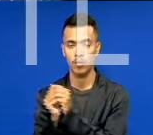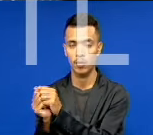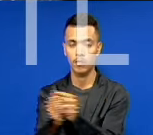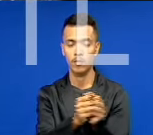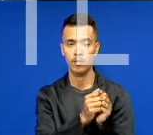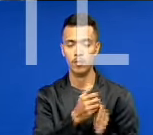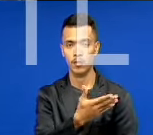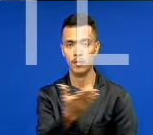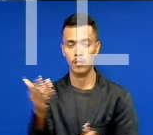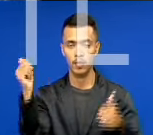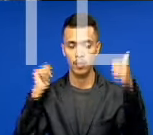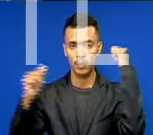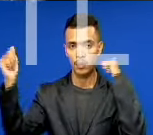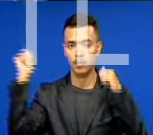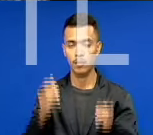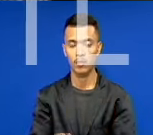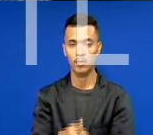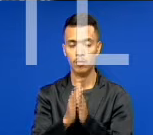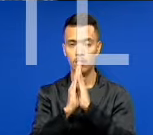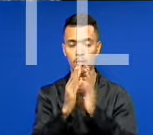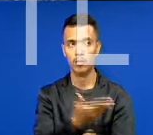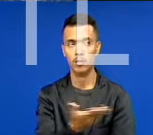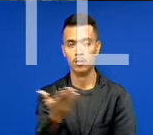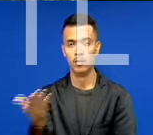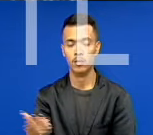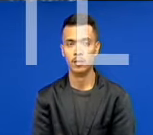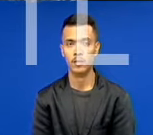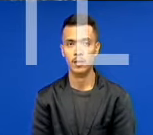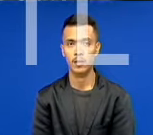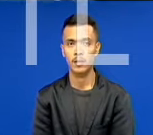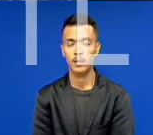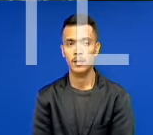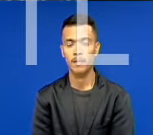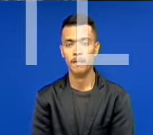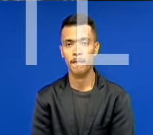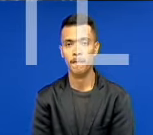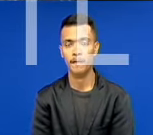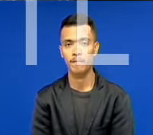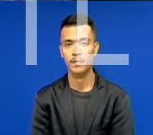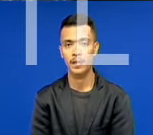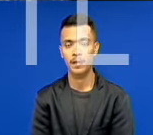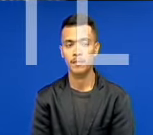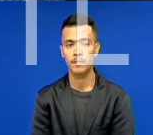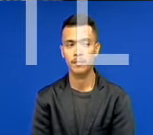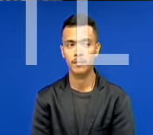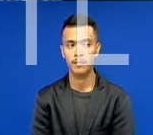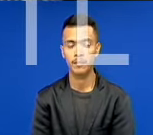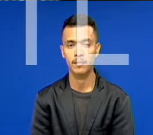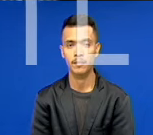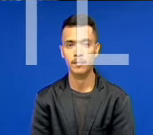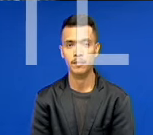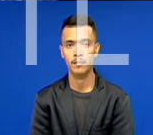atividade de hotel. A tu su na fati ngita botsira. A tu acompanha serviços municipais sira